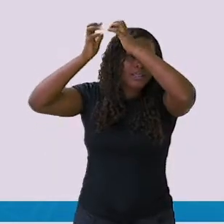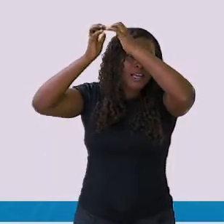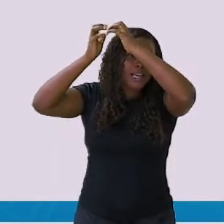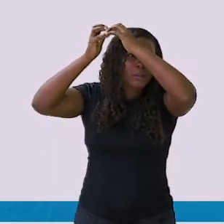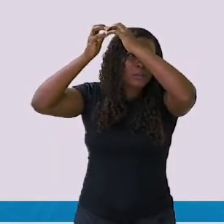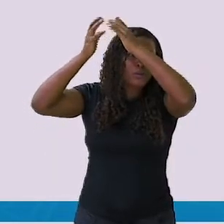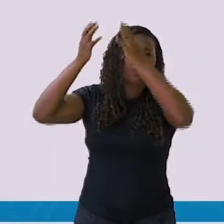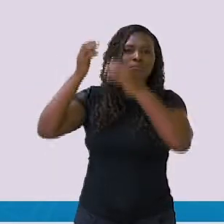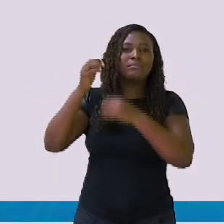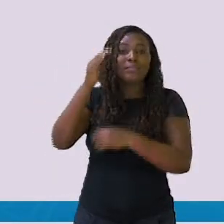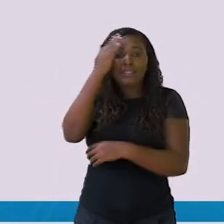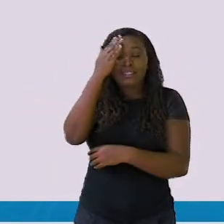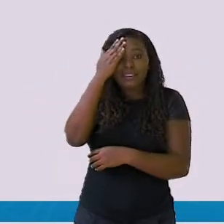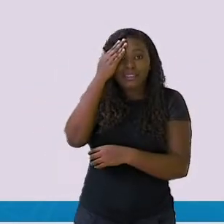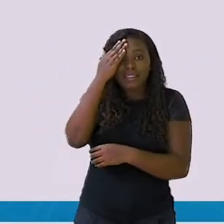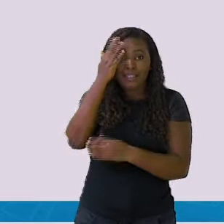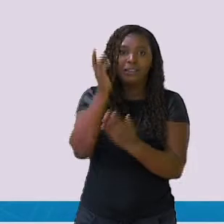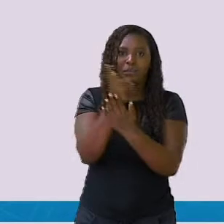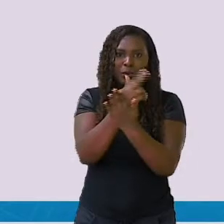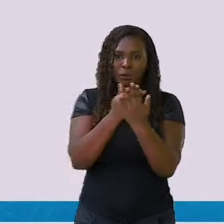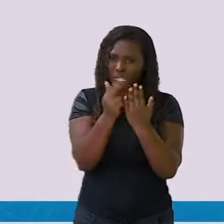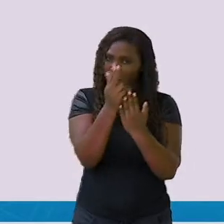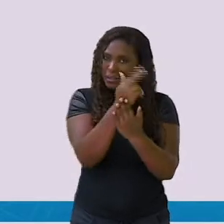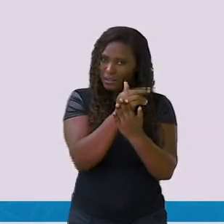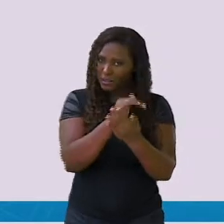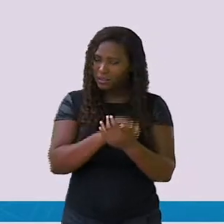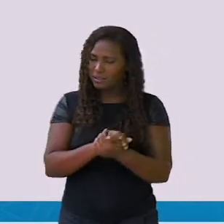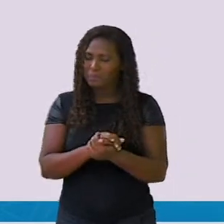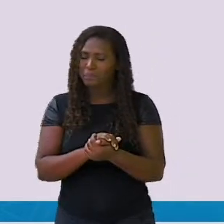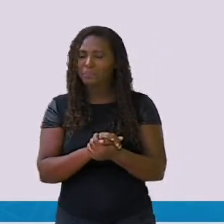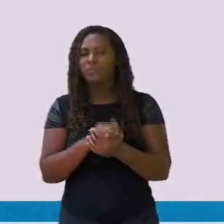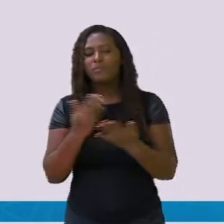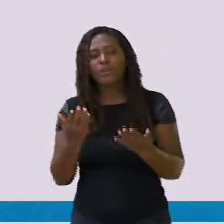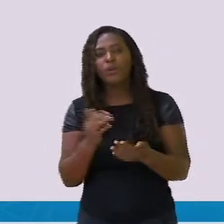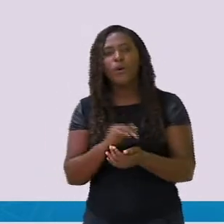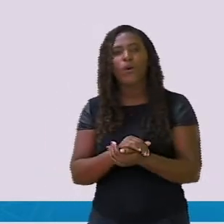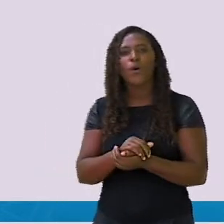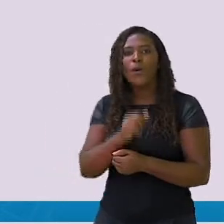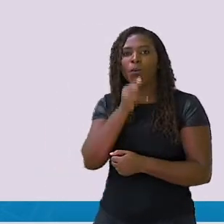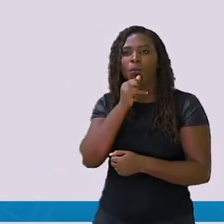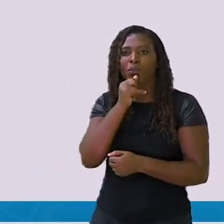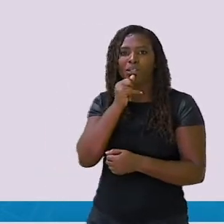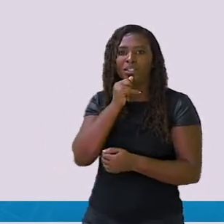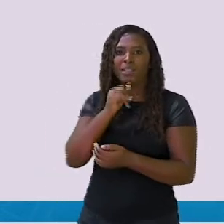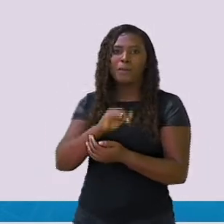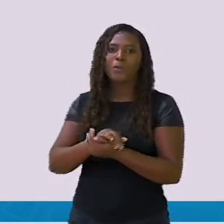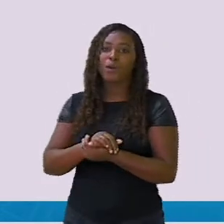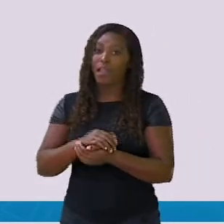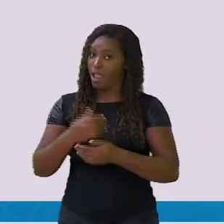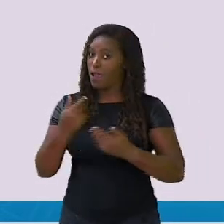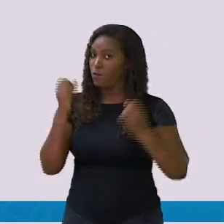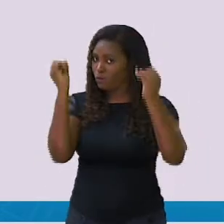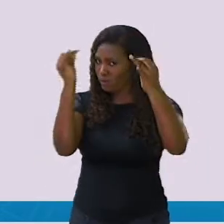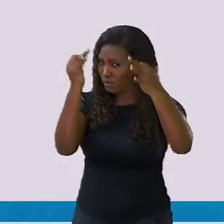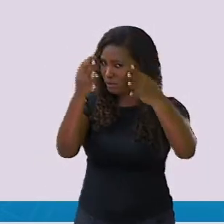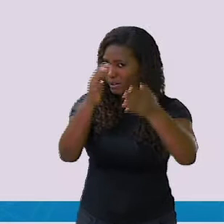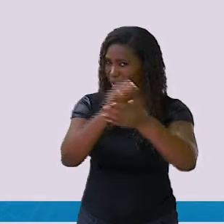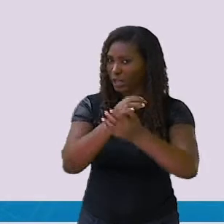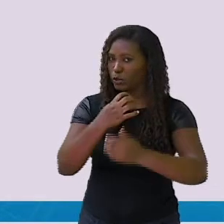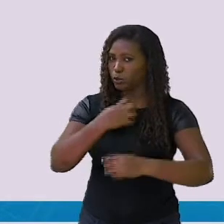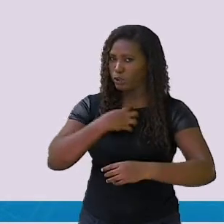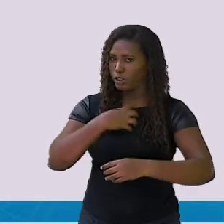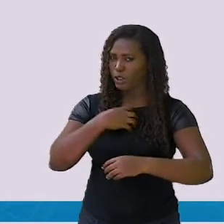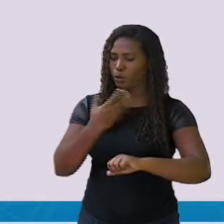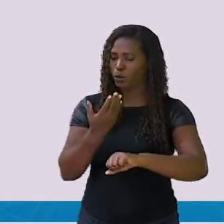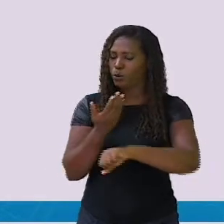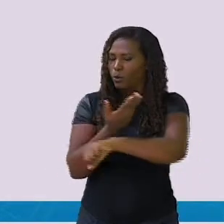sobre mapa mental ela é muito técnica, mas eu vou tentar passar para vocês aqui de forma prática. O interessante é que depois